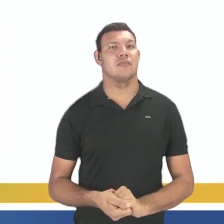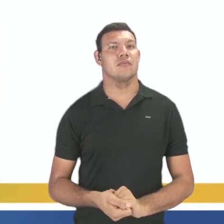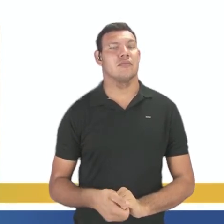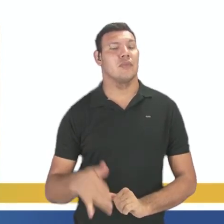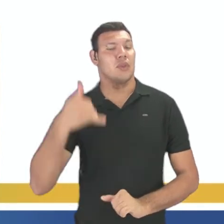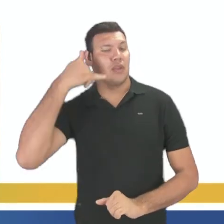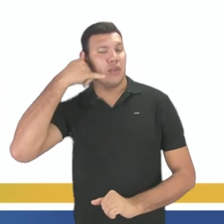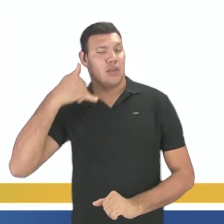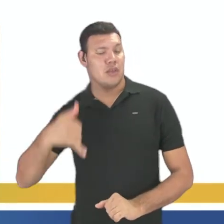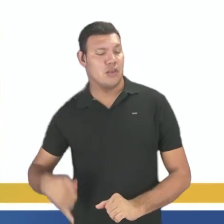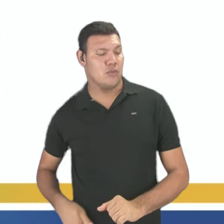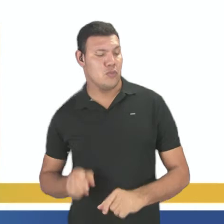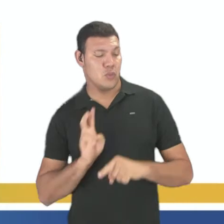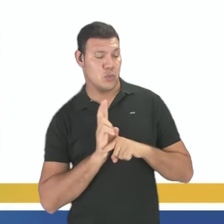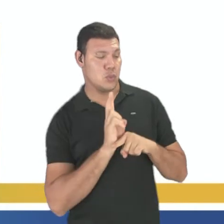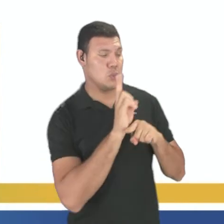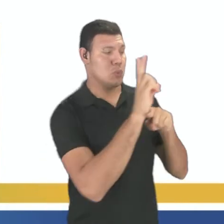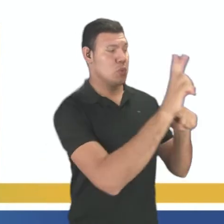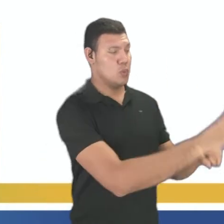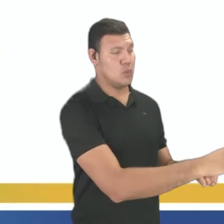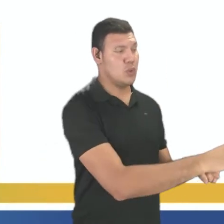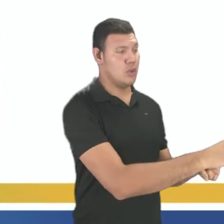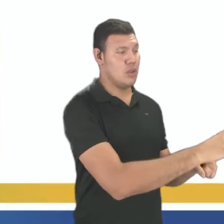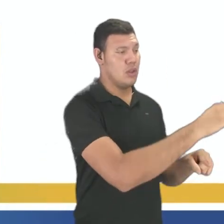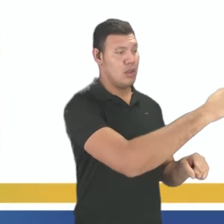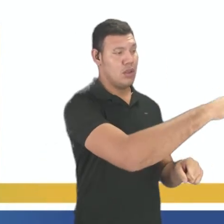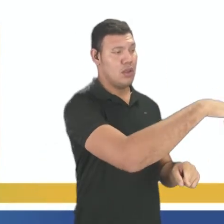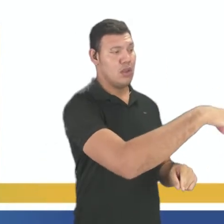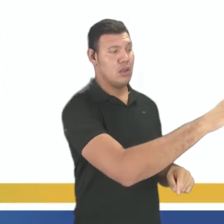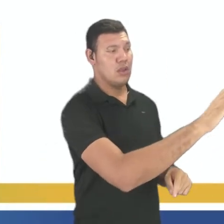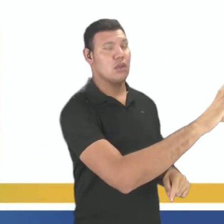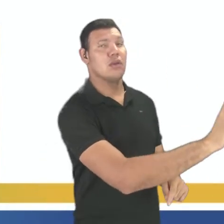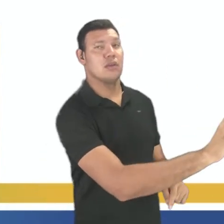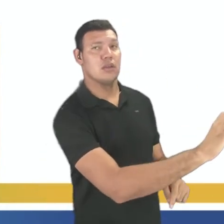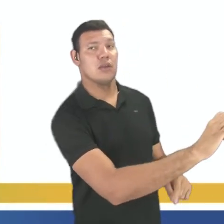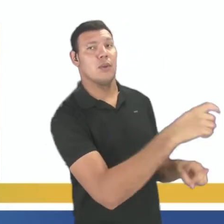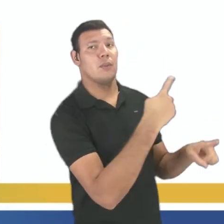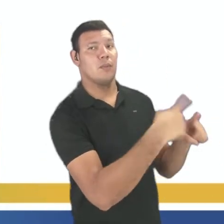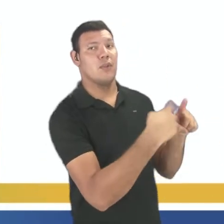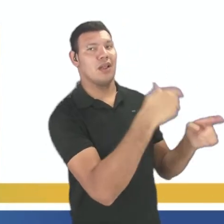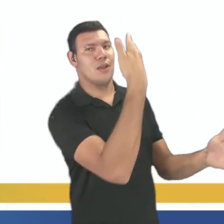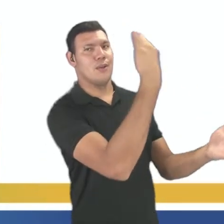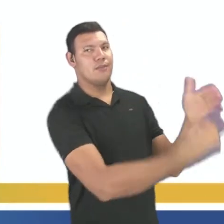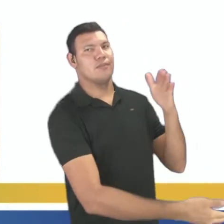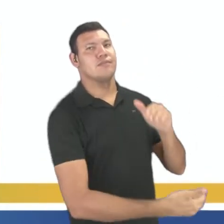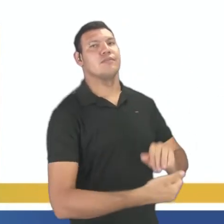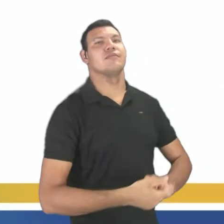Eu emprestei a Anne meu celular porque ela perdeu o dela. Tudo bem?